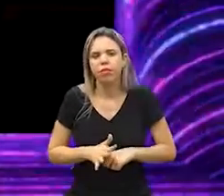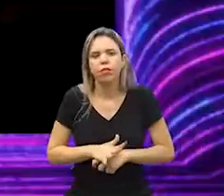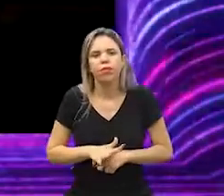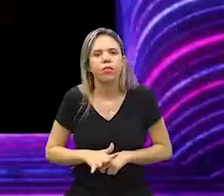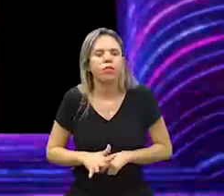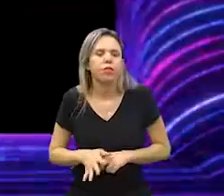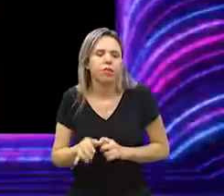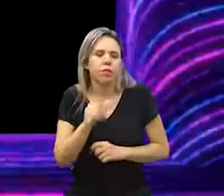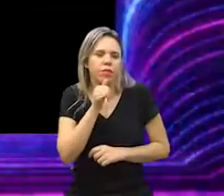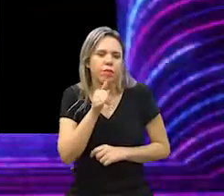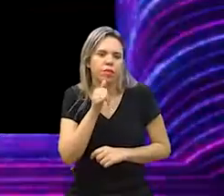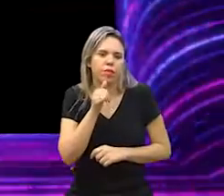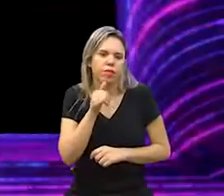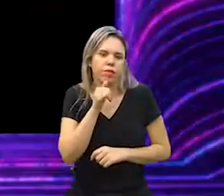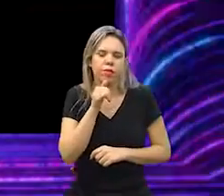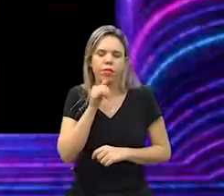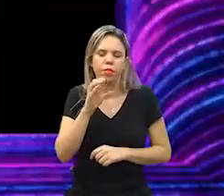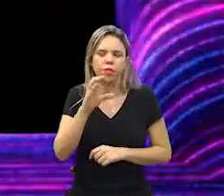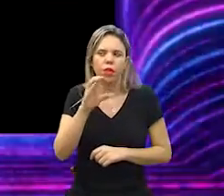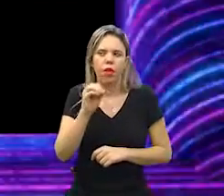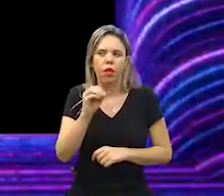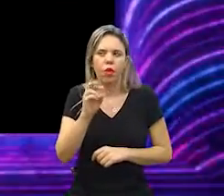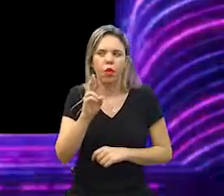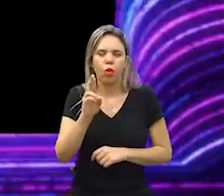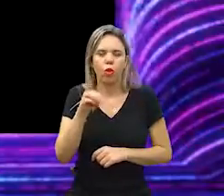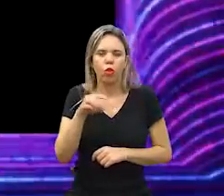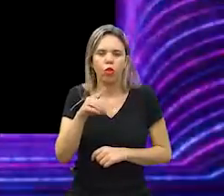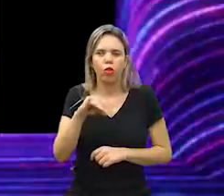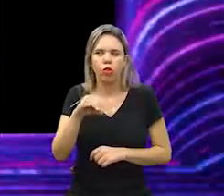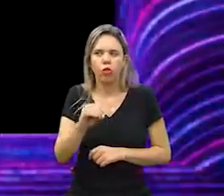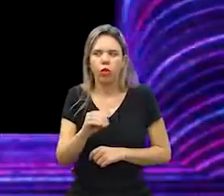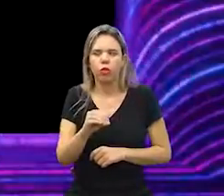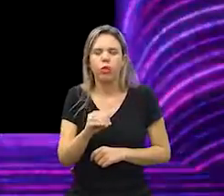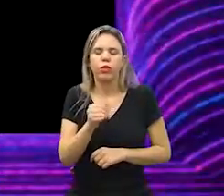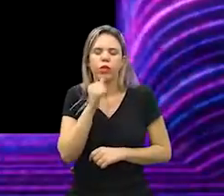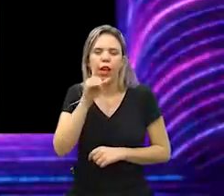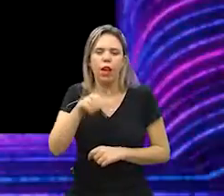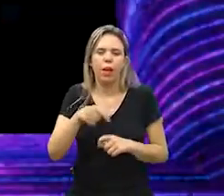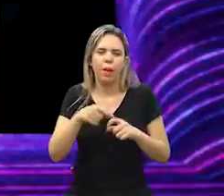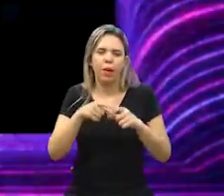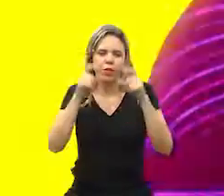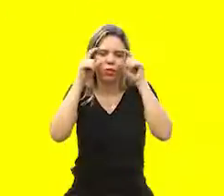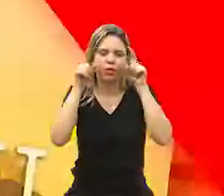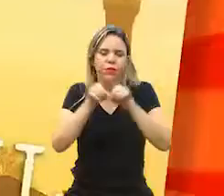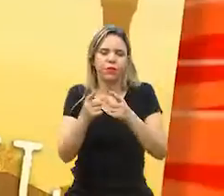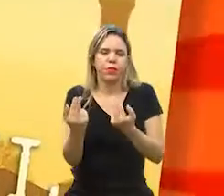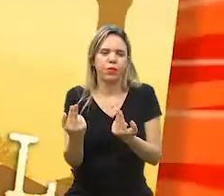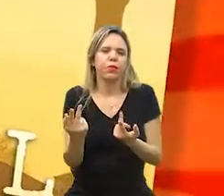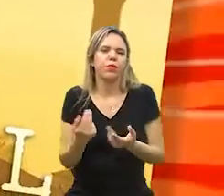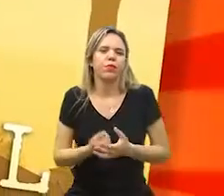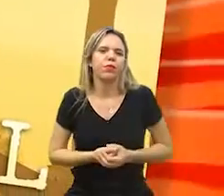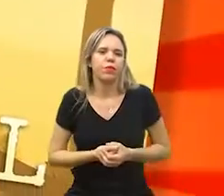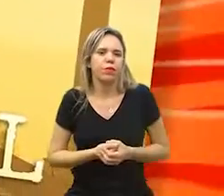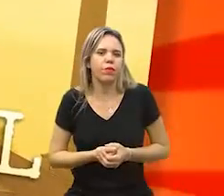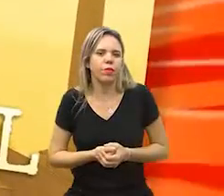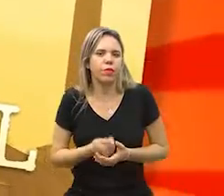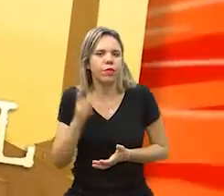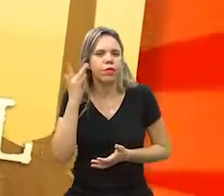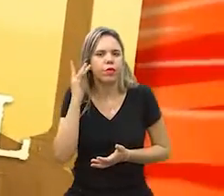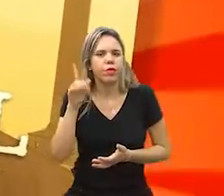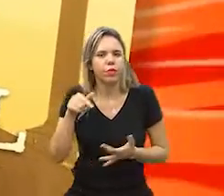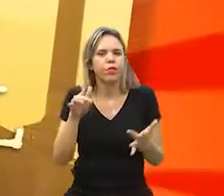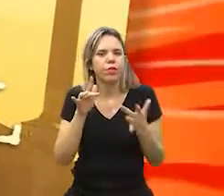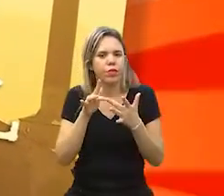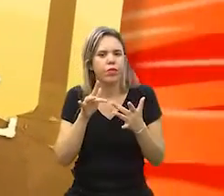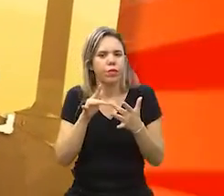escritores. Por exemplo, Conan Doyle, que escreveu Sherlock Holmes, era inclusive oftalmologista, né? Então, eu acho que